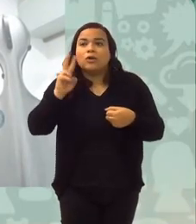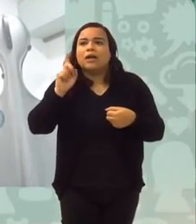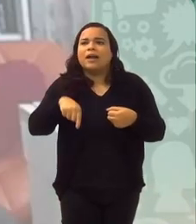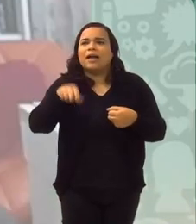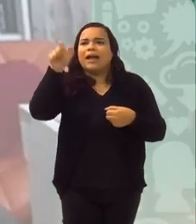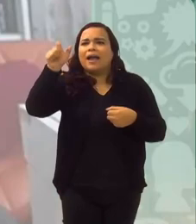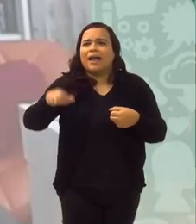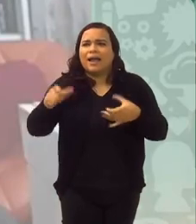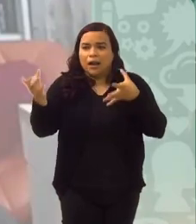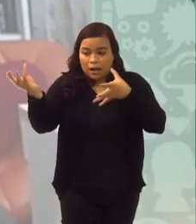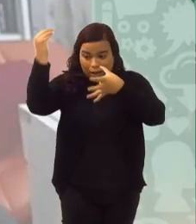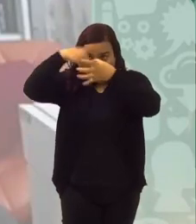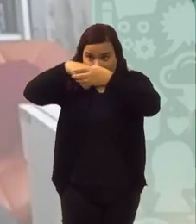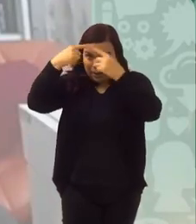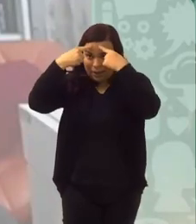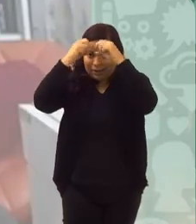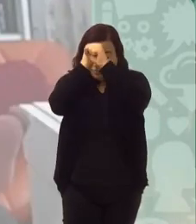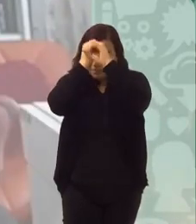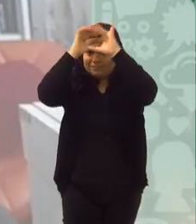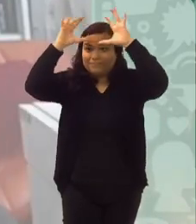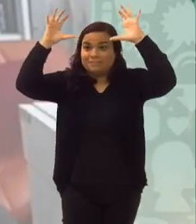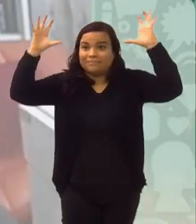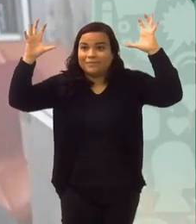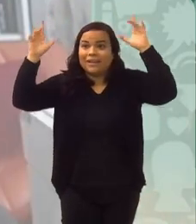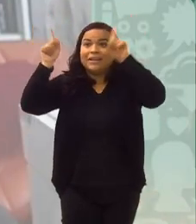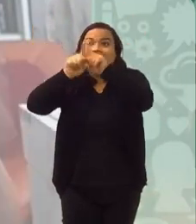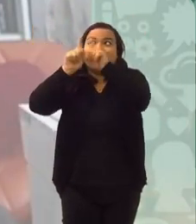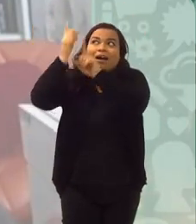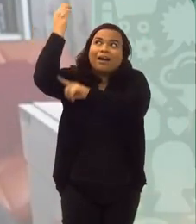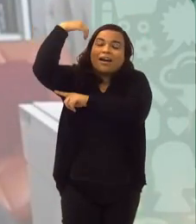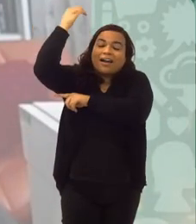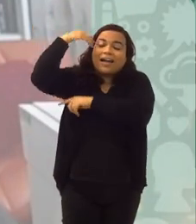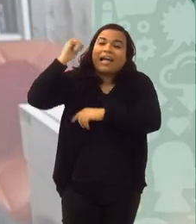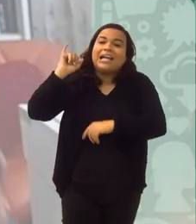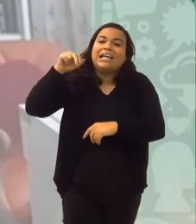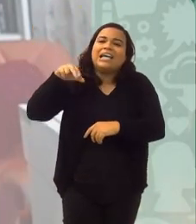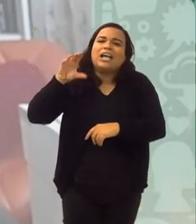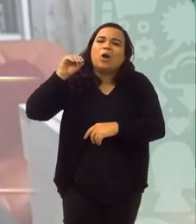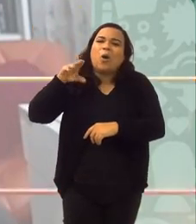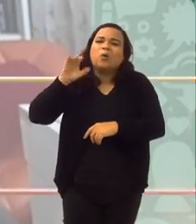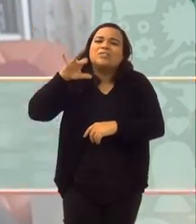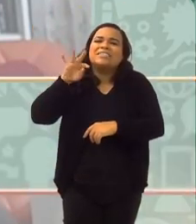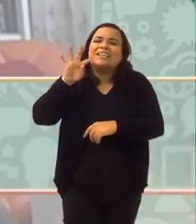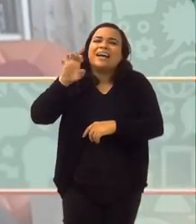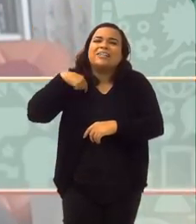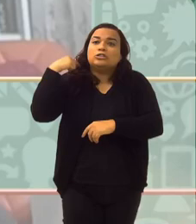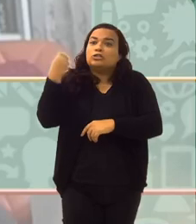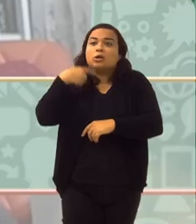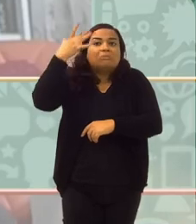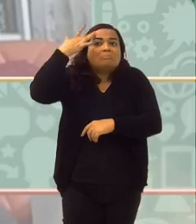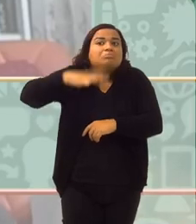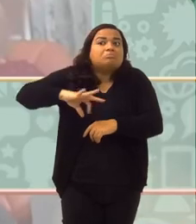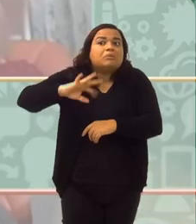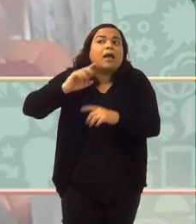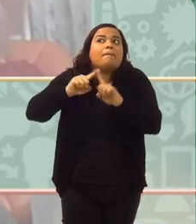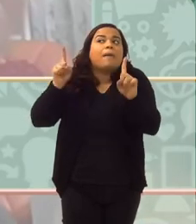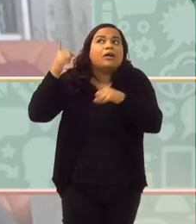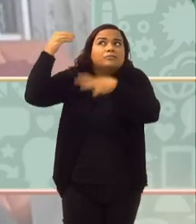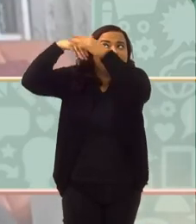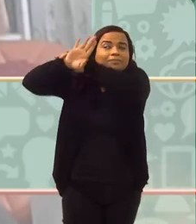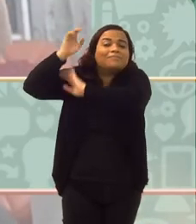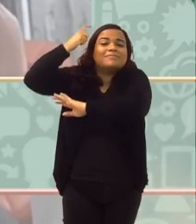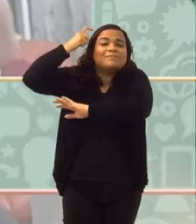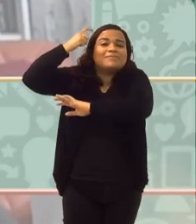da história é que ela entra no imaginário e no inconsciente, e aí ao afetar